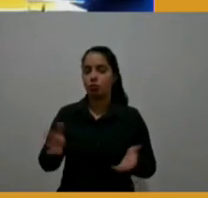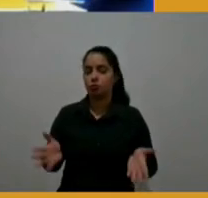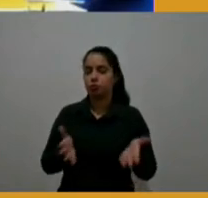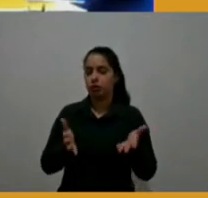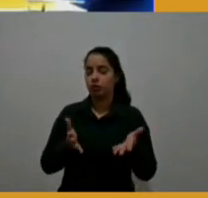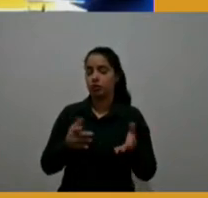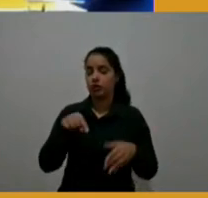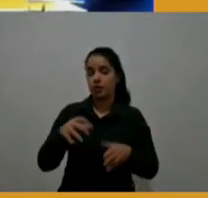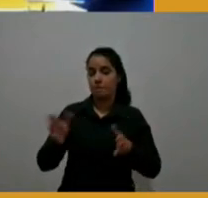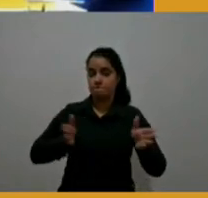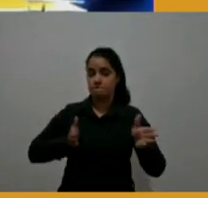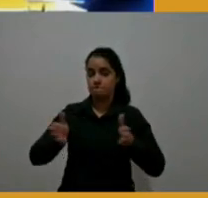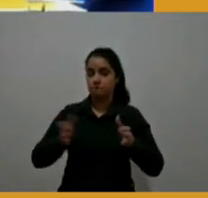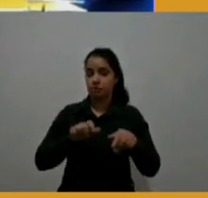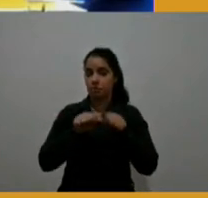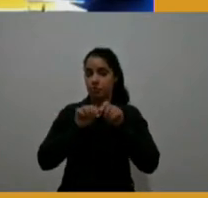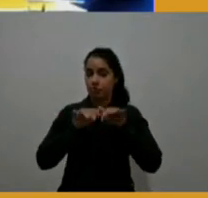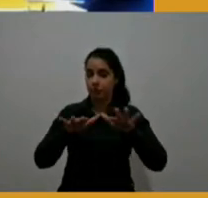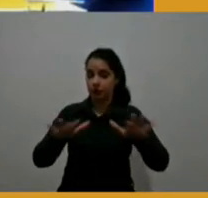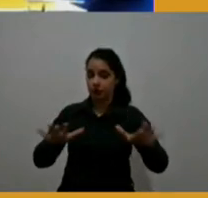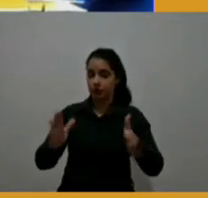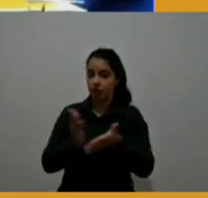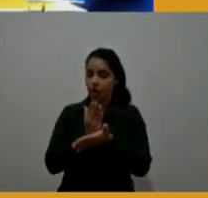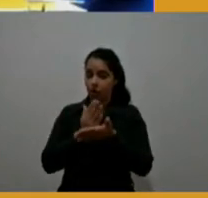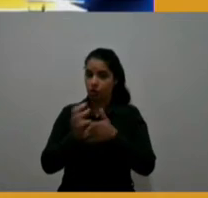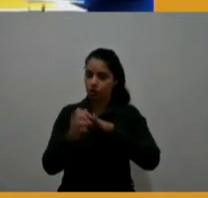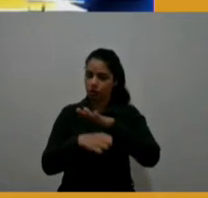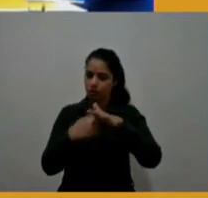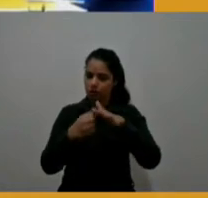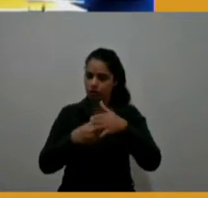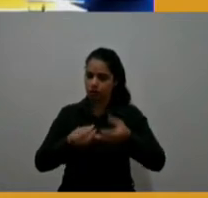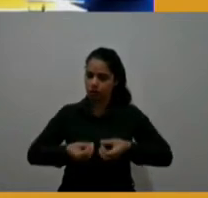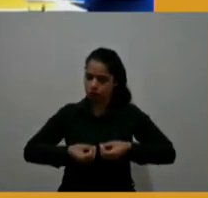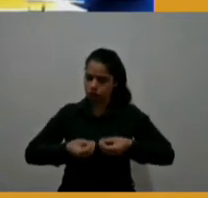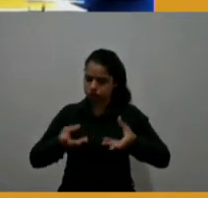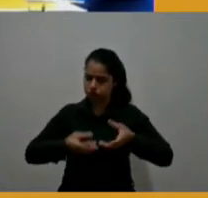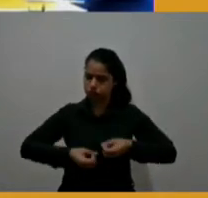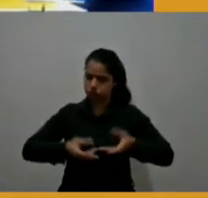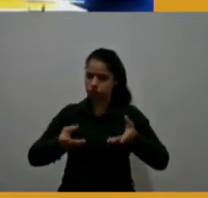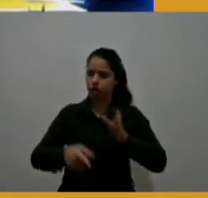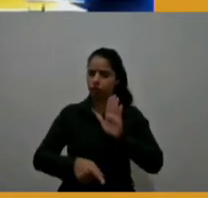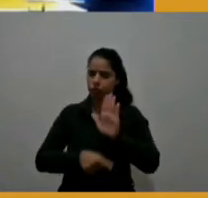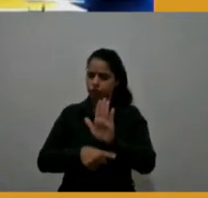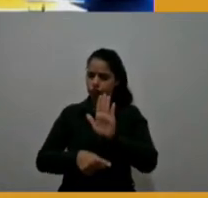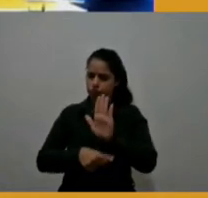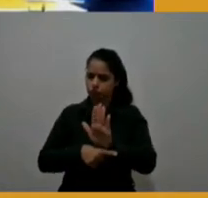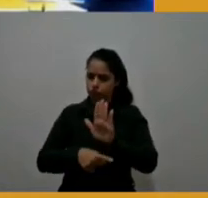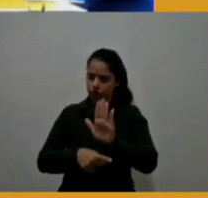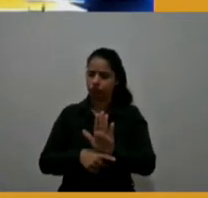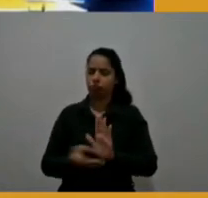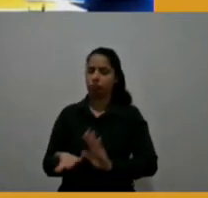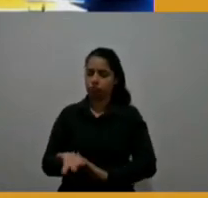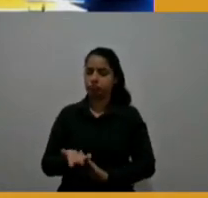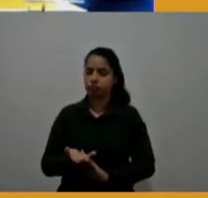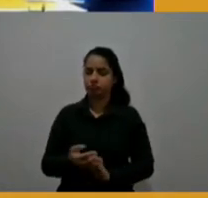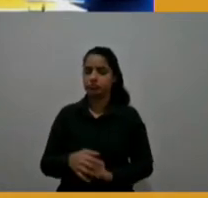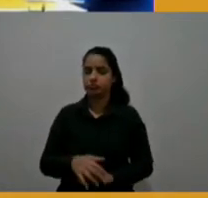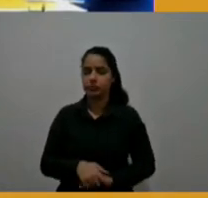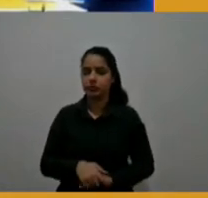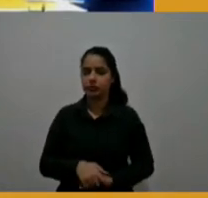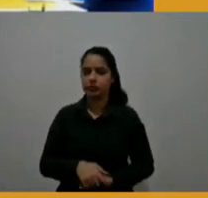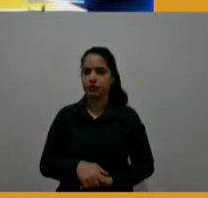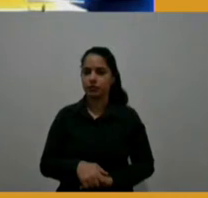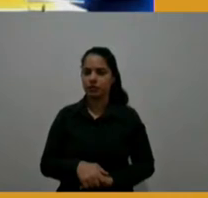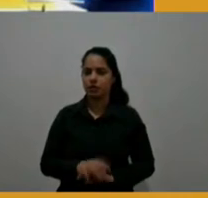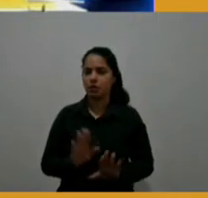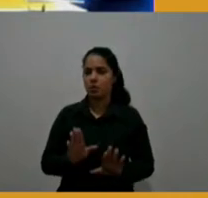certas empresas que fizeram uma série de doações para ajudar na pandemia. Mas eu fiz uma observação curiosa e notei